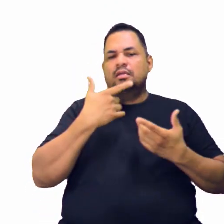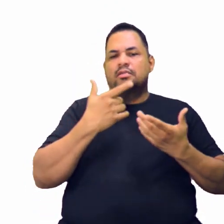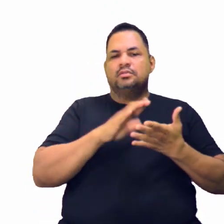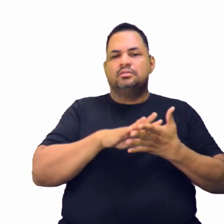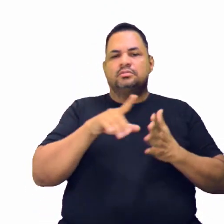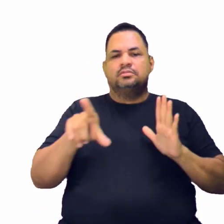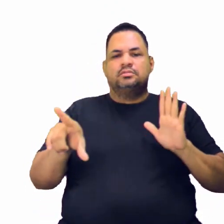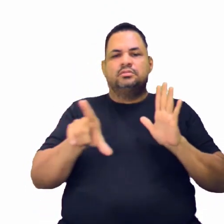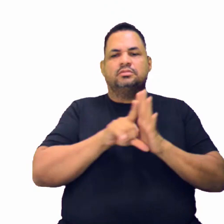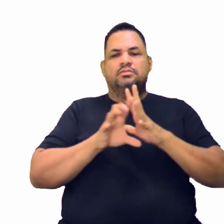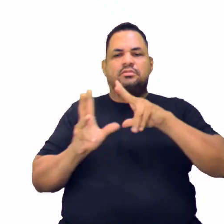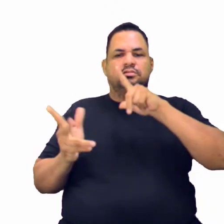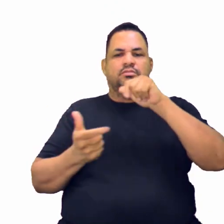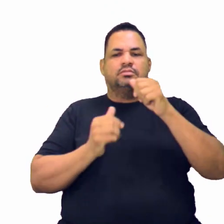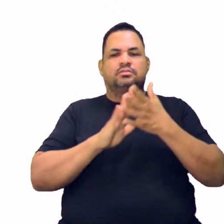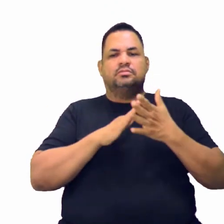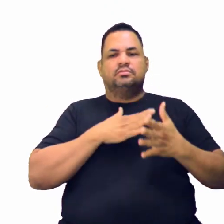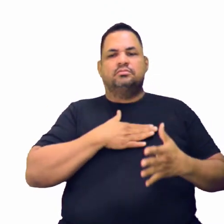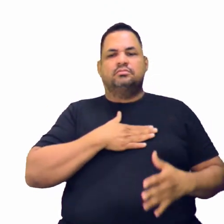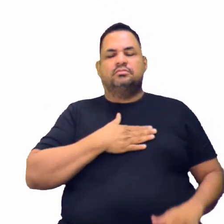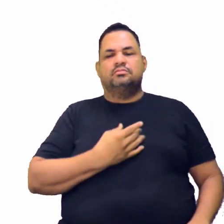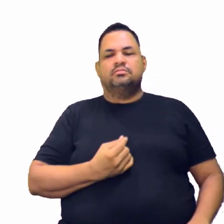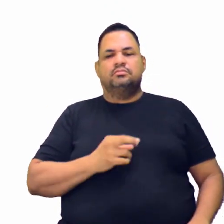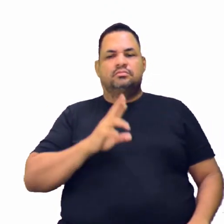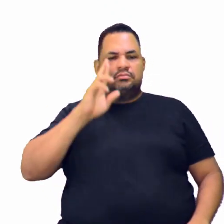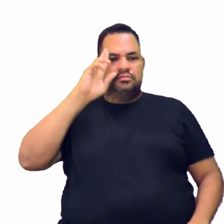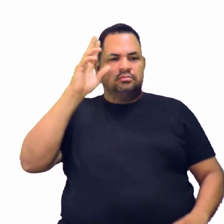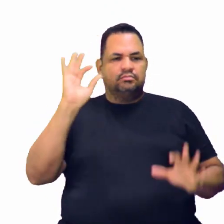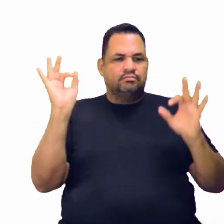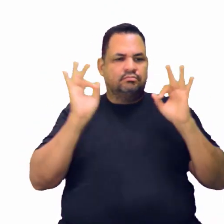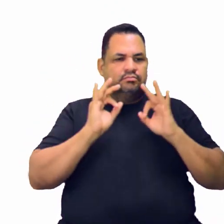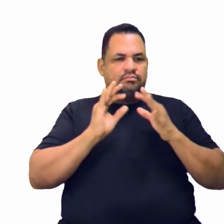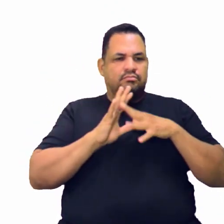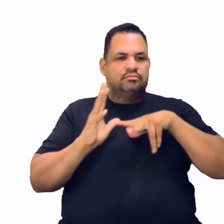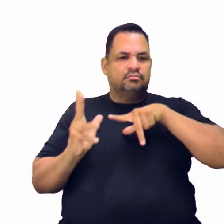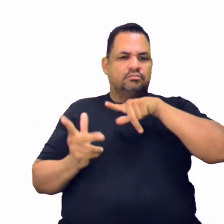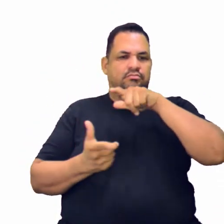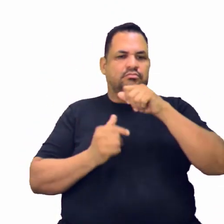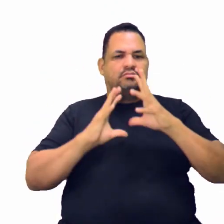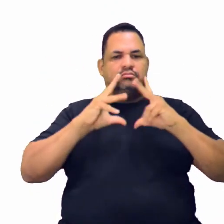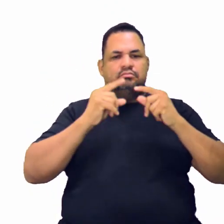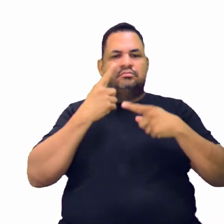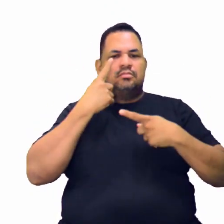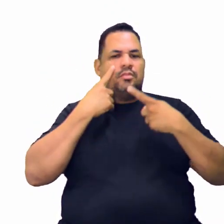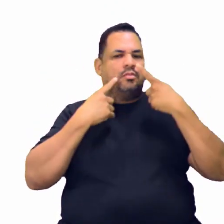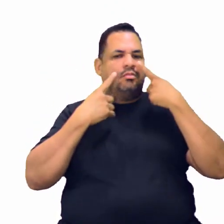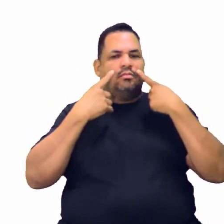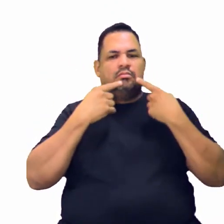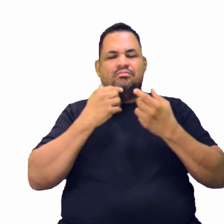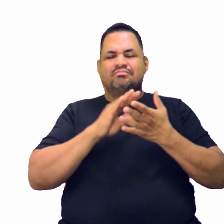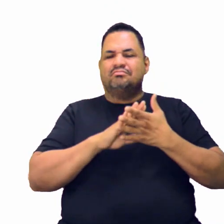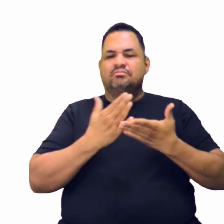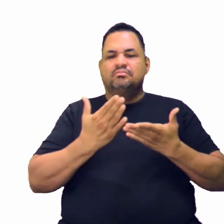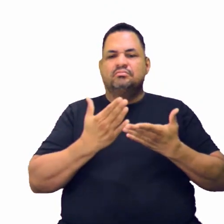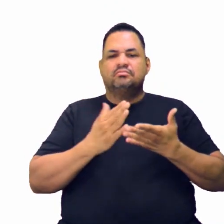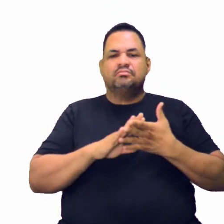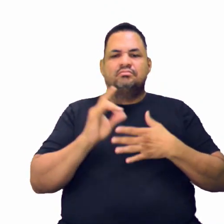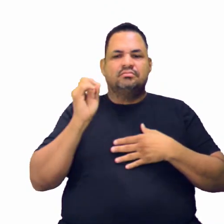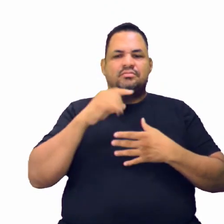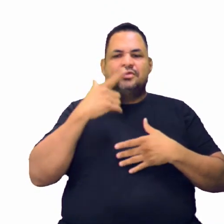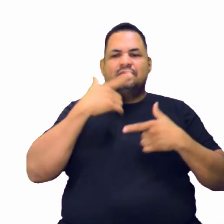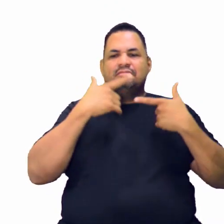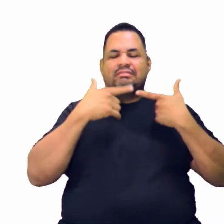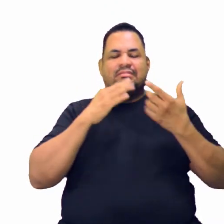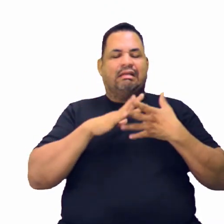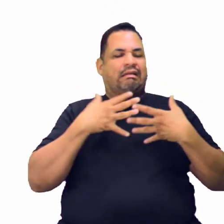É a lei do mundo, meu rico senhor, é a perfeição universal. Tudo chorando seria monótono, tudo